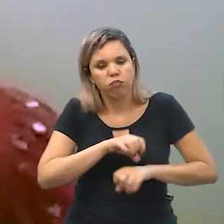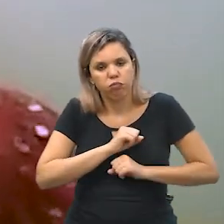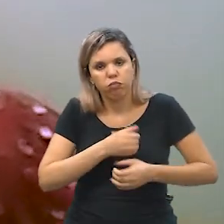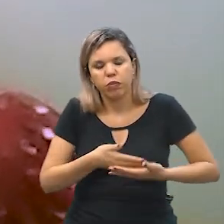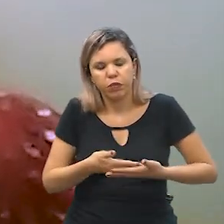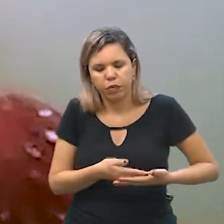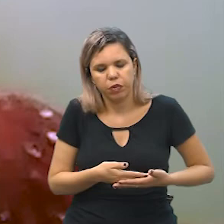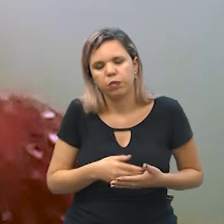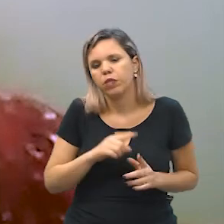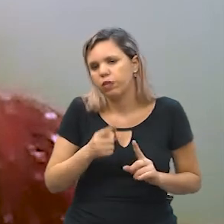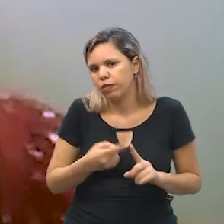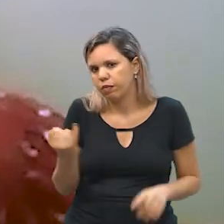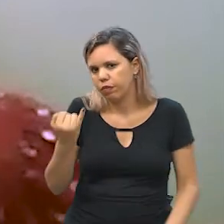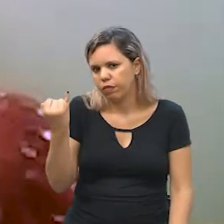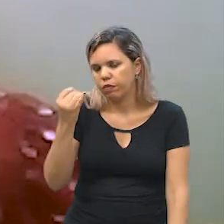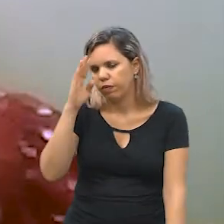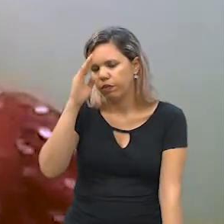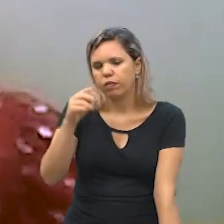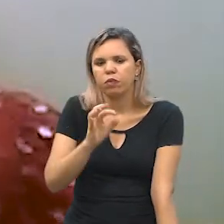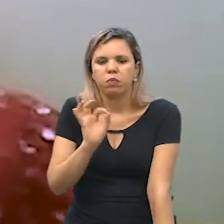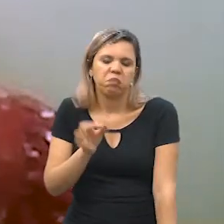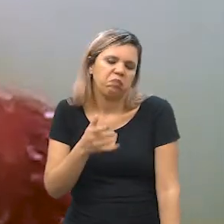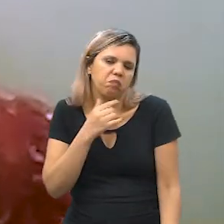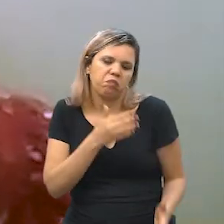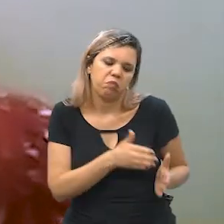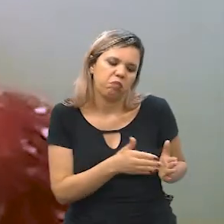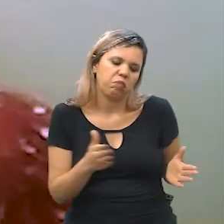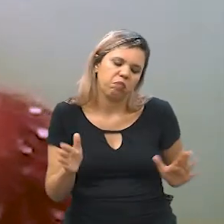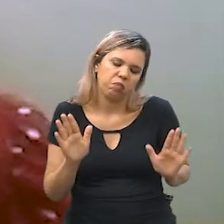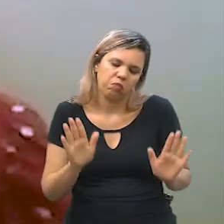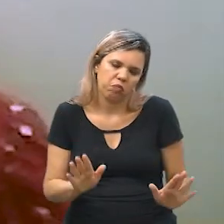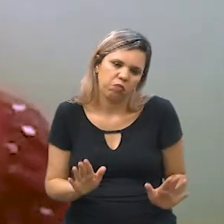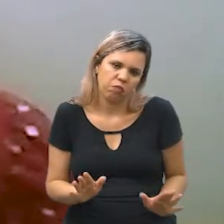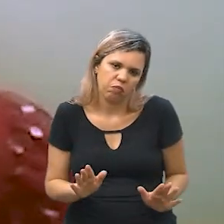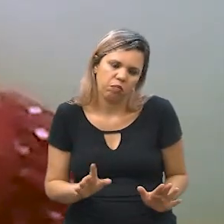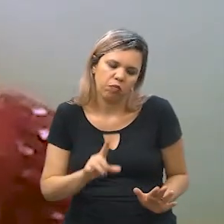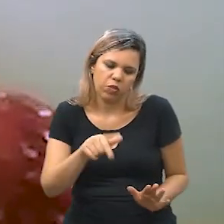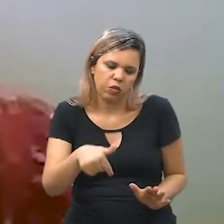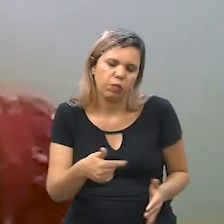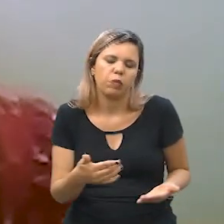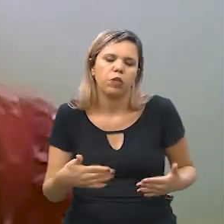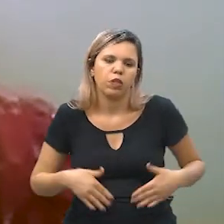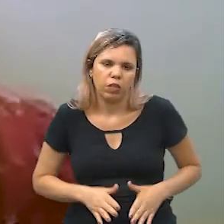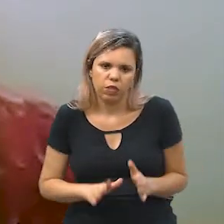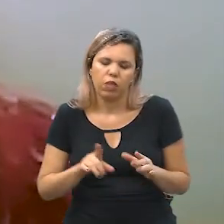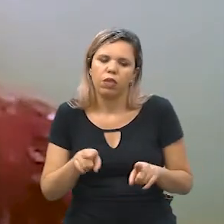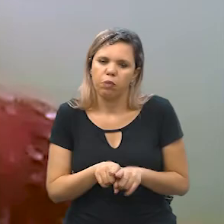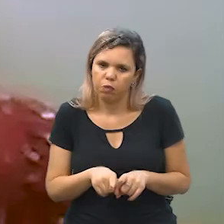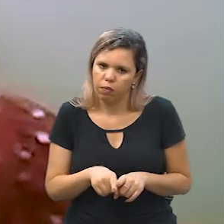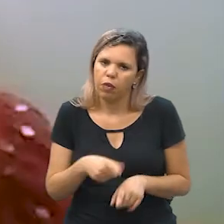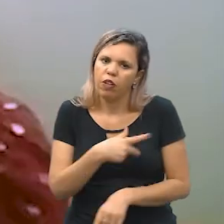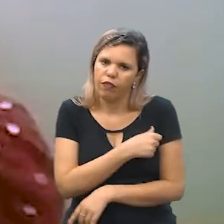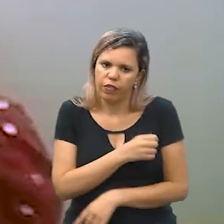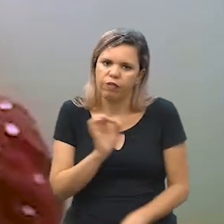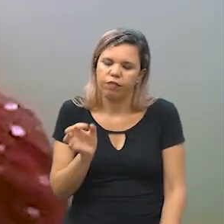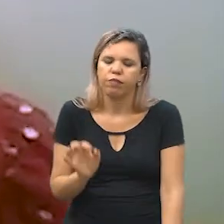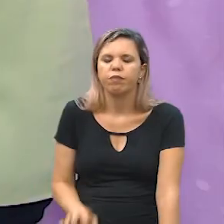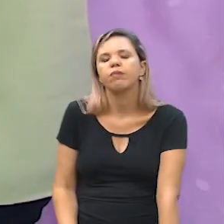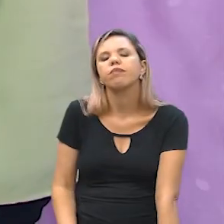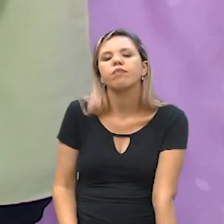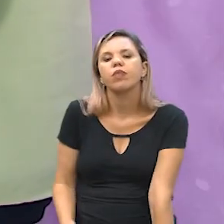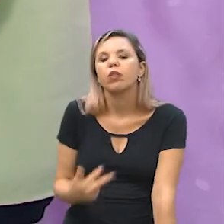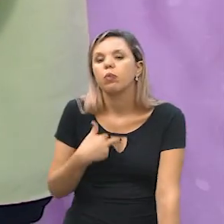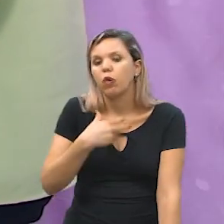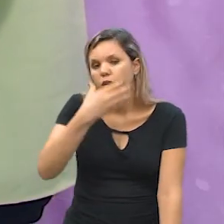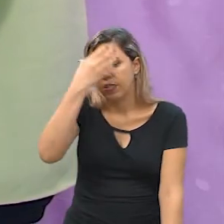a gravidez é o ideal, não deu certo. Durante o pós-parto é importante atualizar as vacinas também. Só não